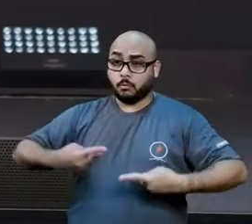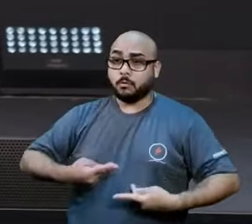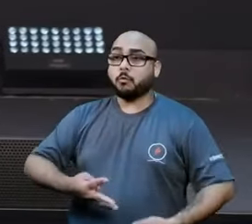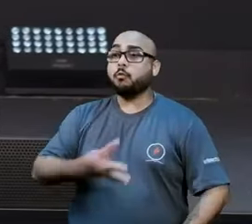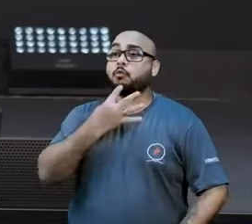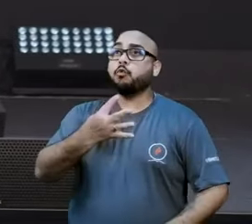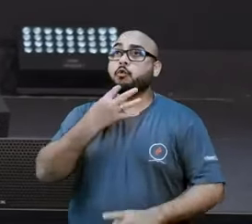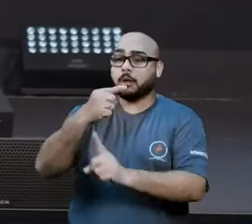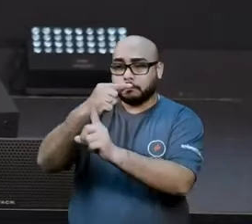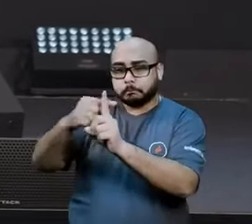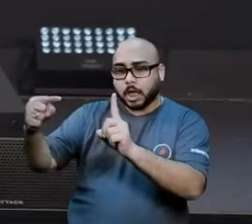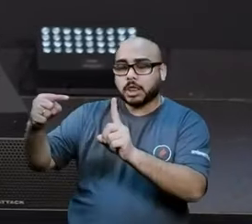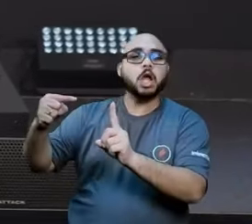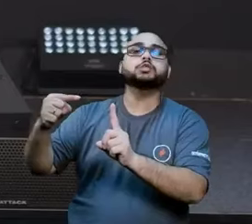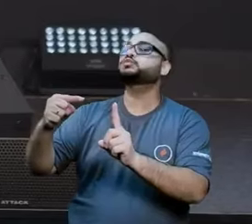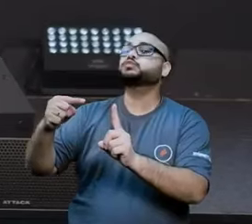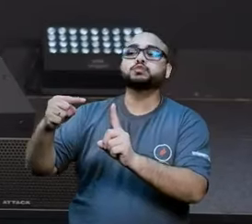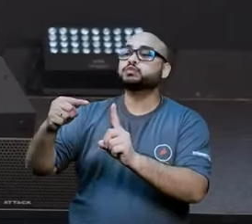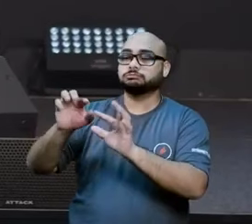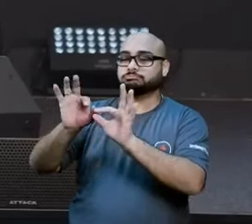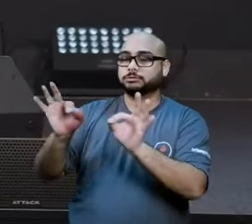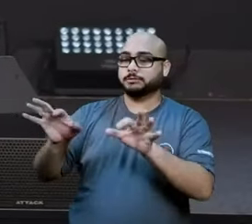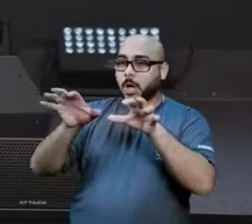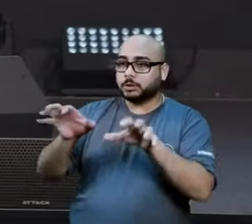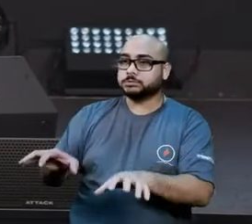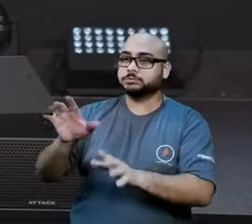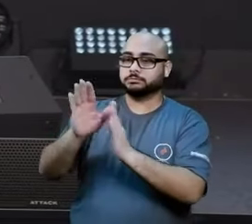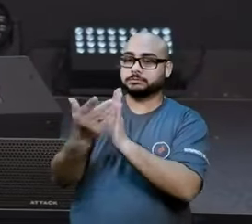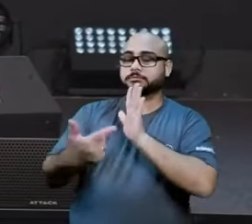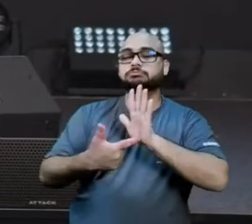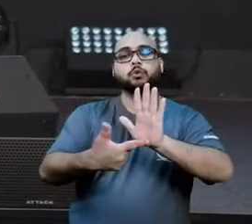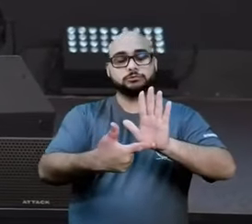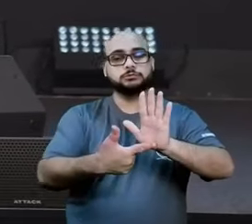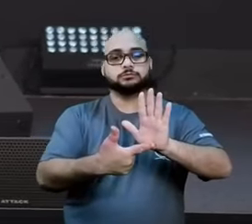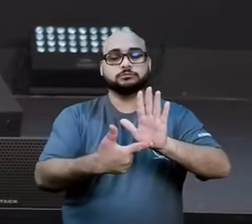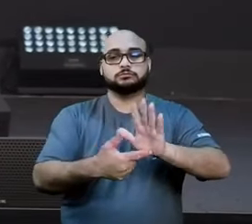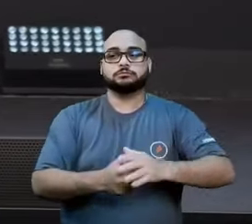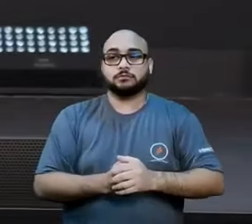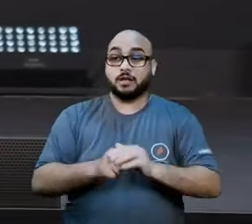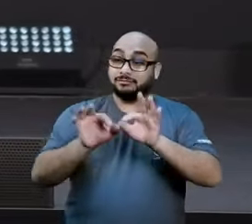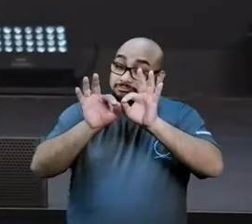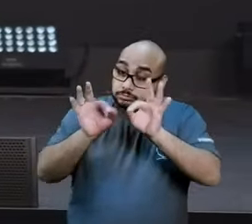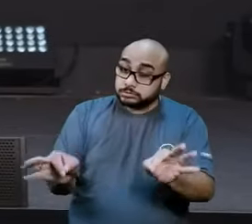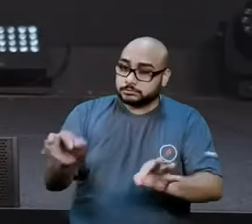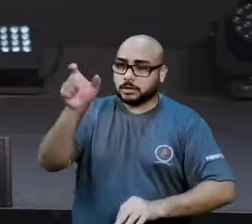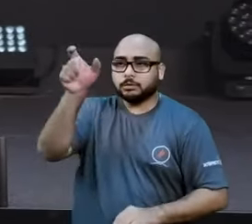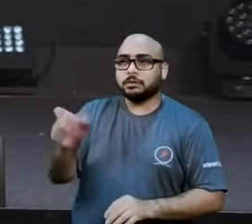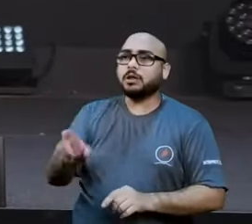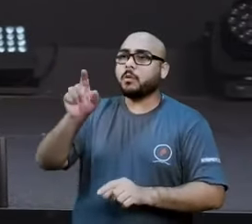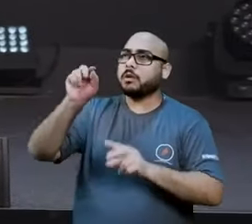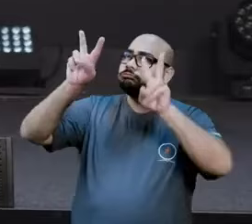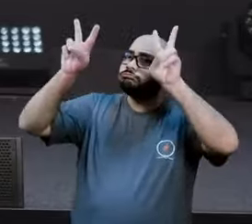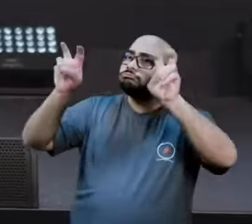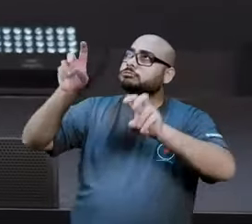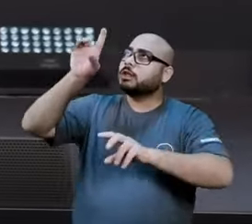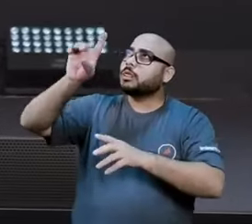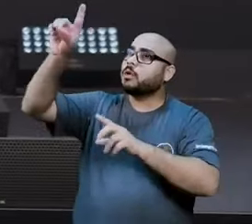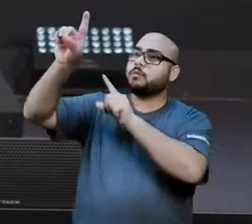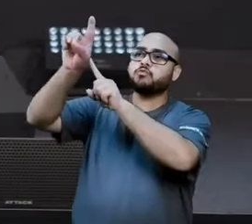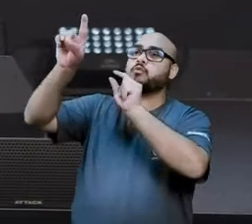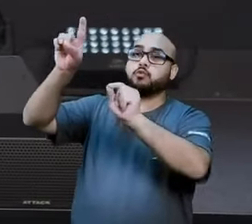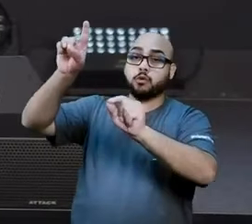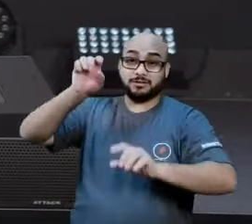bíblia revela acerca de Deus é em parte porque se Deus Manifest tudo que ele é a